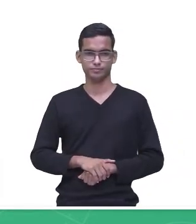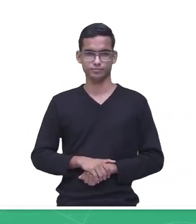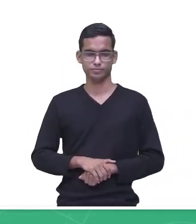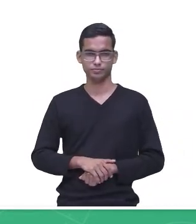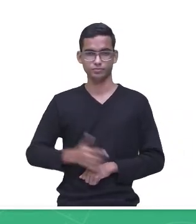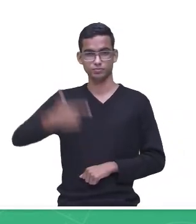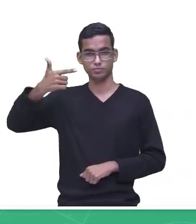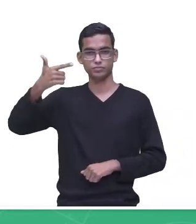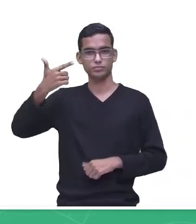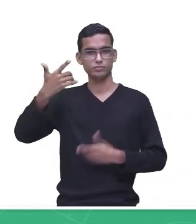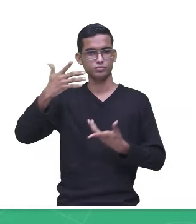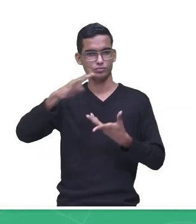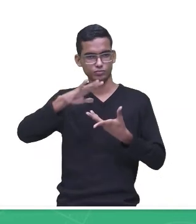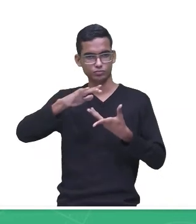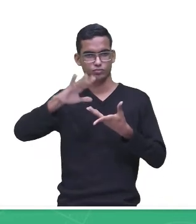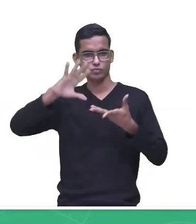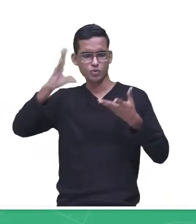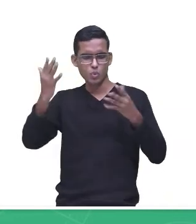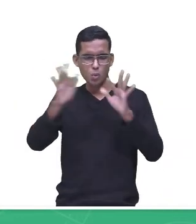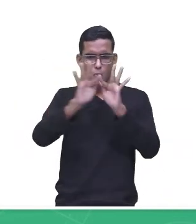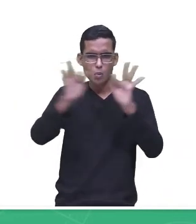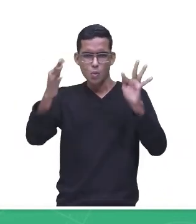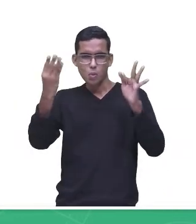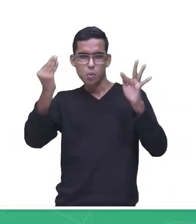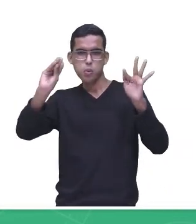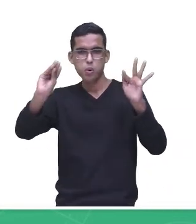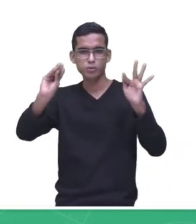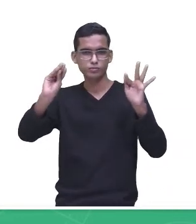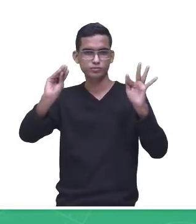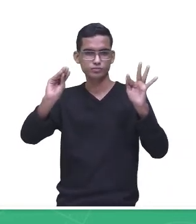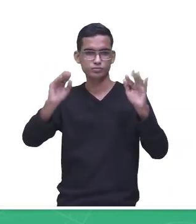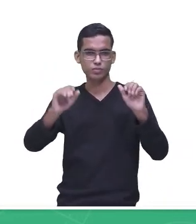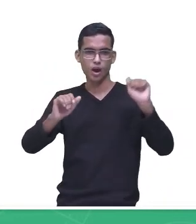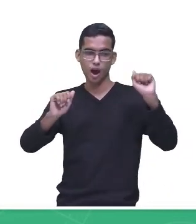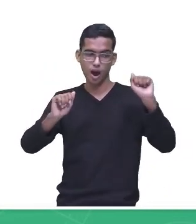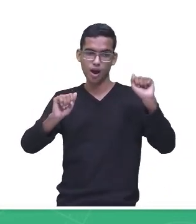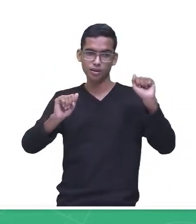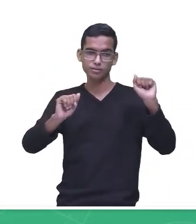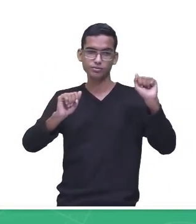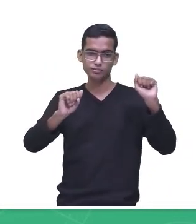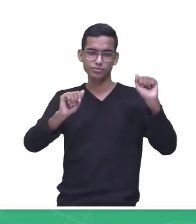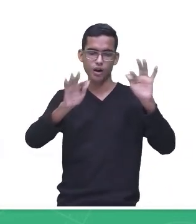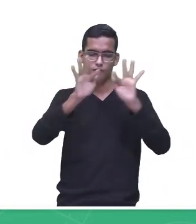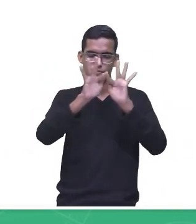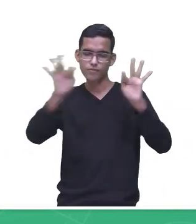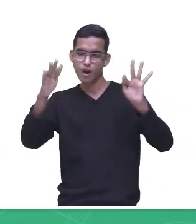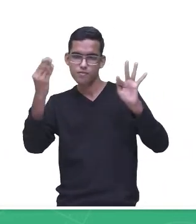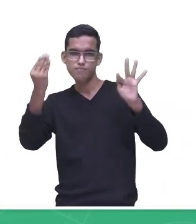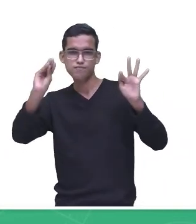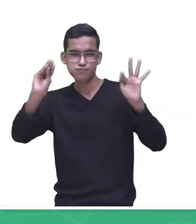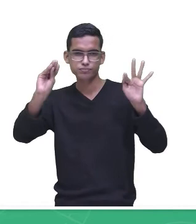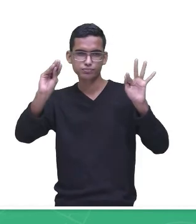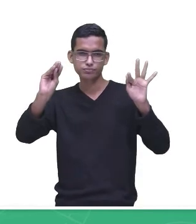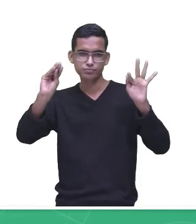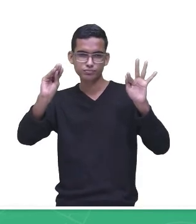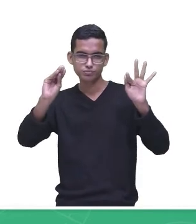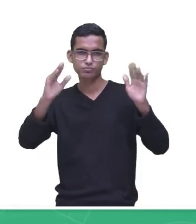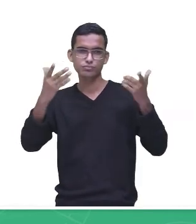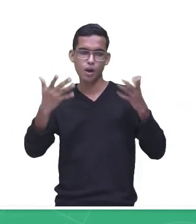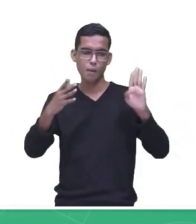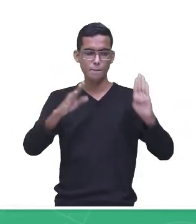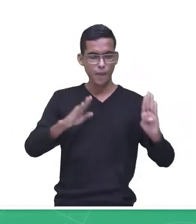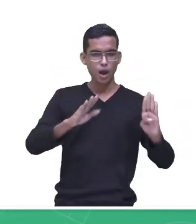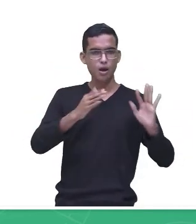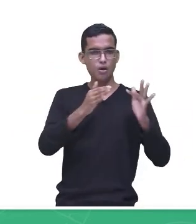Complete o quadro. Letra A. A caverna significa? B. Estar acorrentado significa?